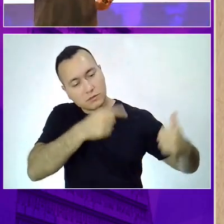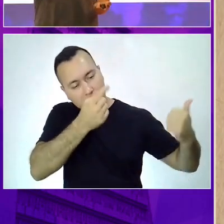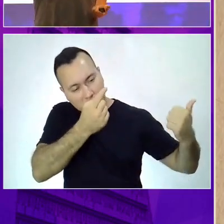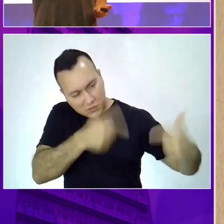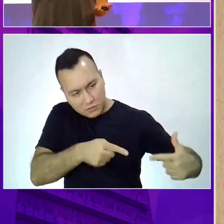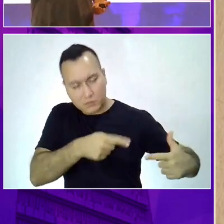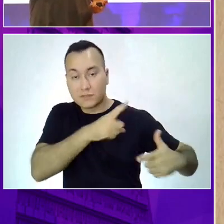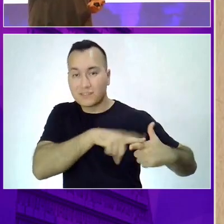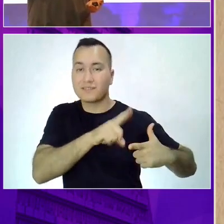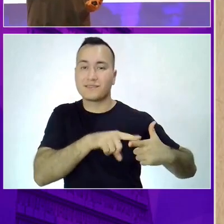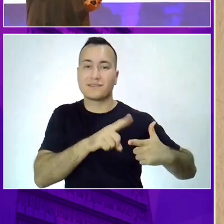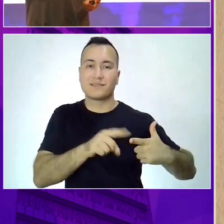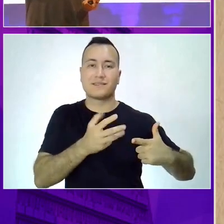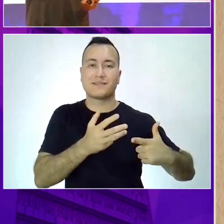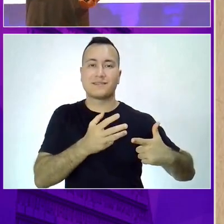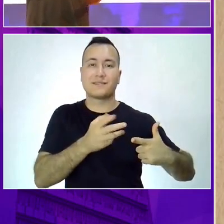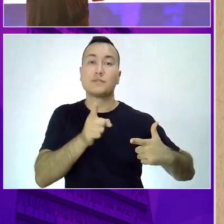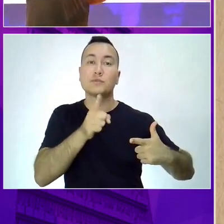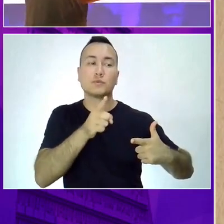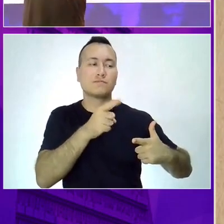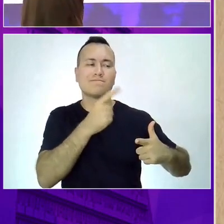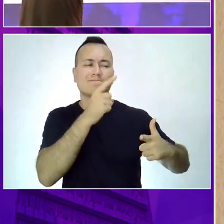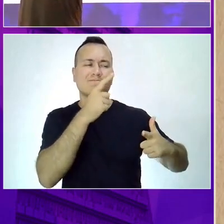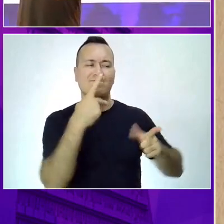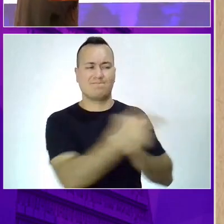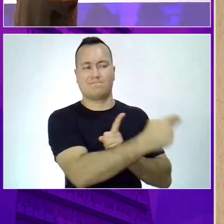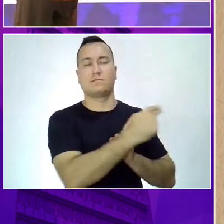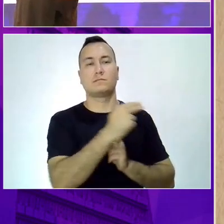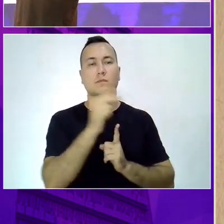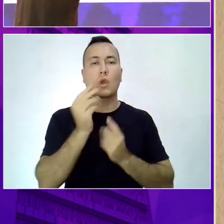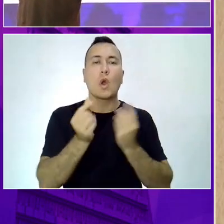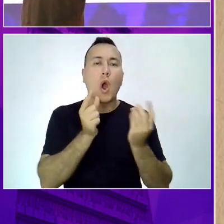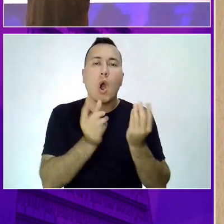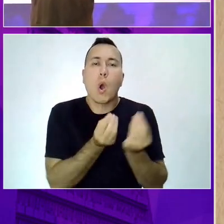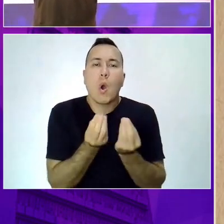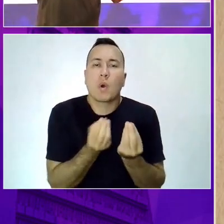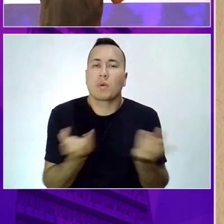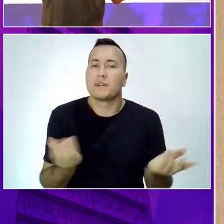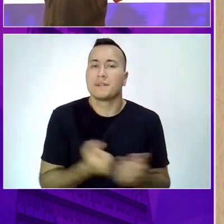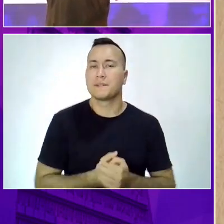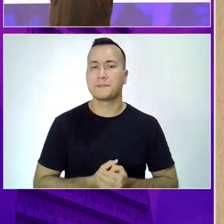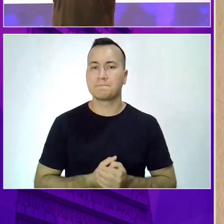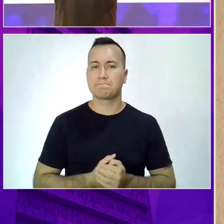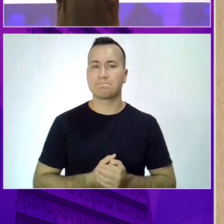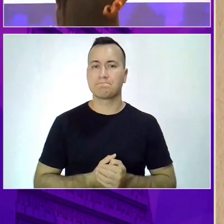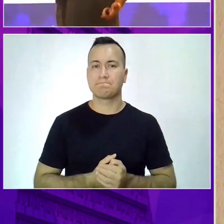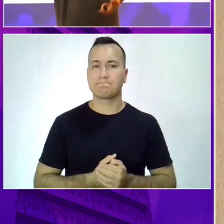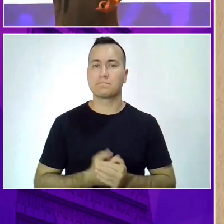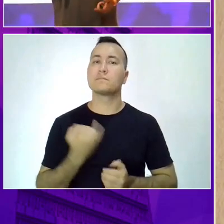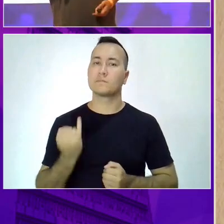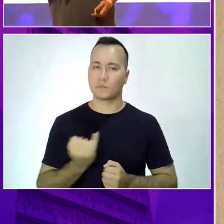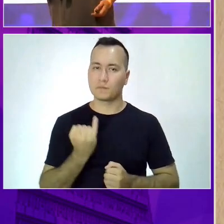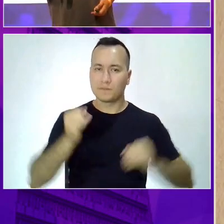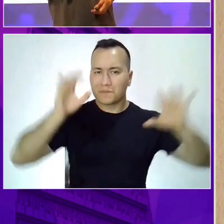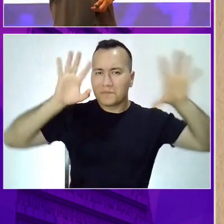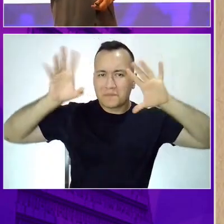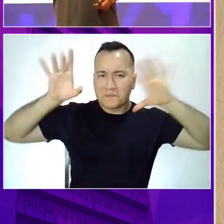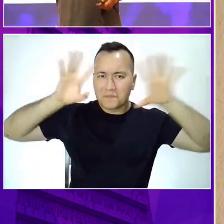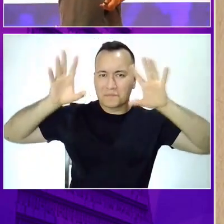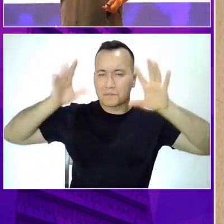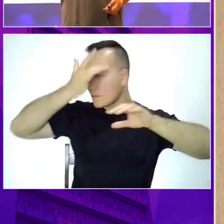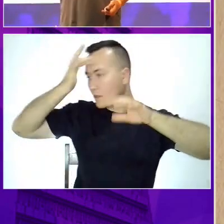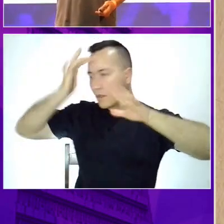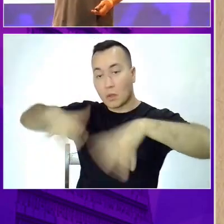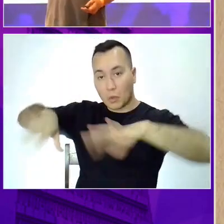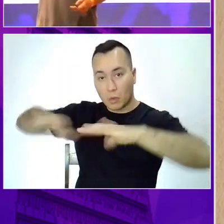justamente isso, né? O ideal é justamente repensar o futuro com aqueles que já estão repensando o futuro e que já estão construindo o futuro.